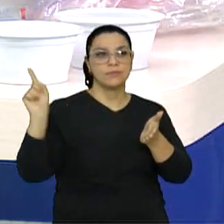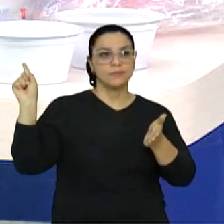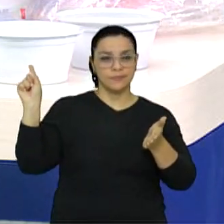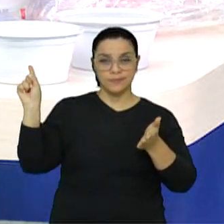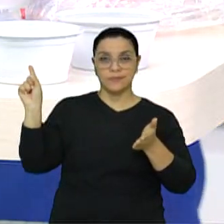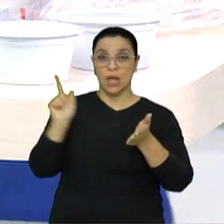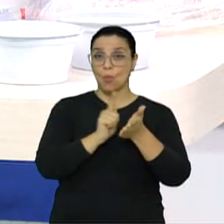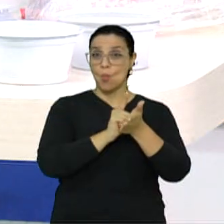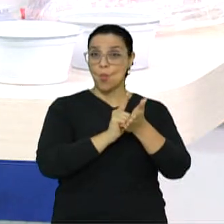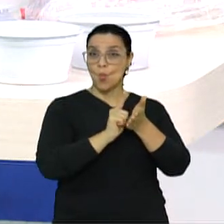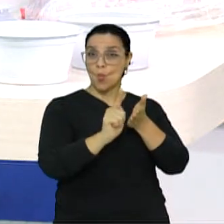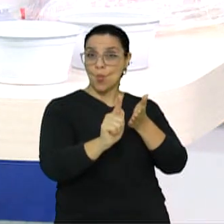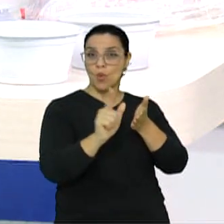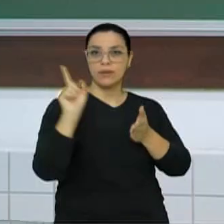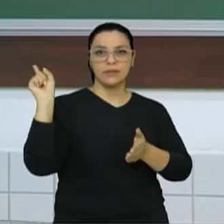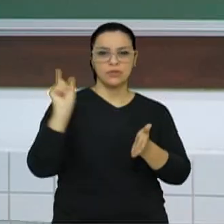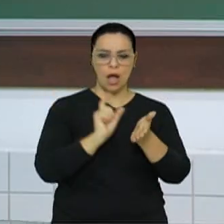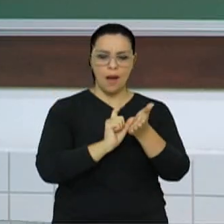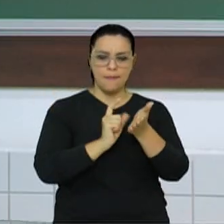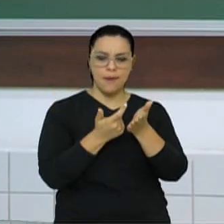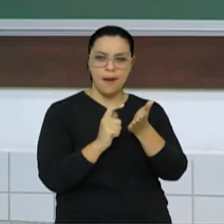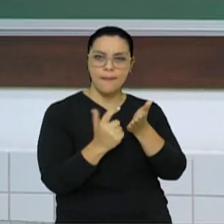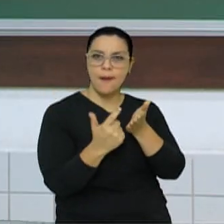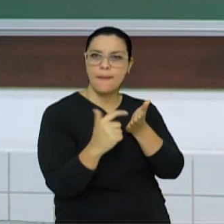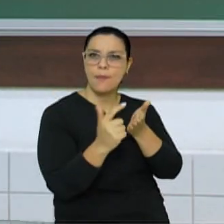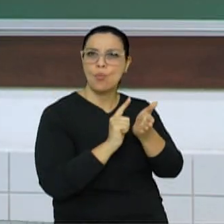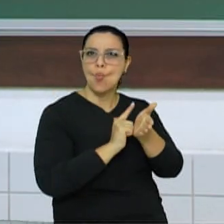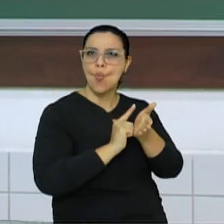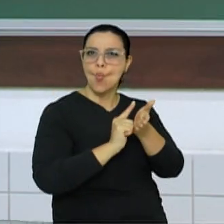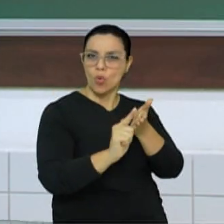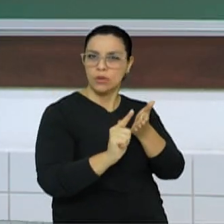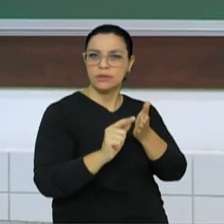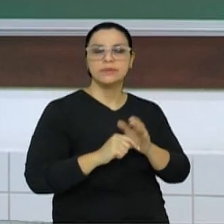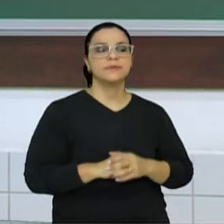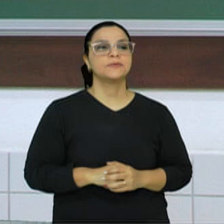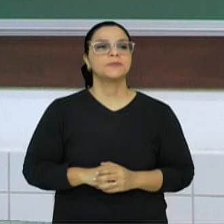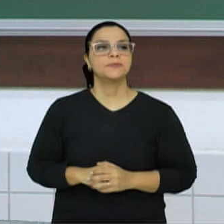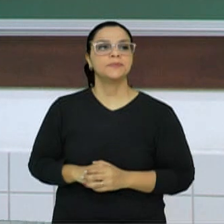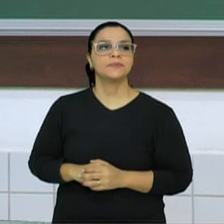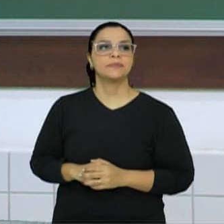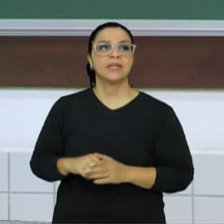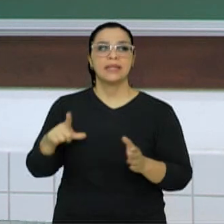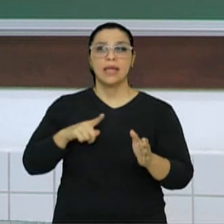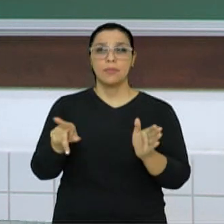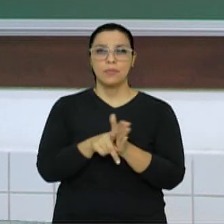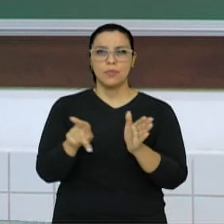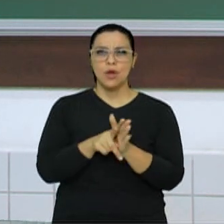suas membranas, tá certo? Ele não tem esses ribossomos aderidos,